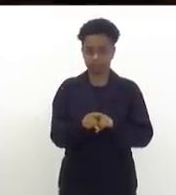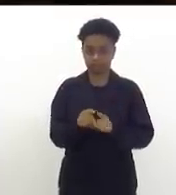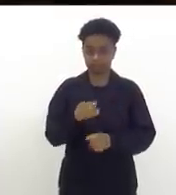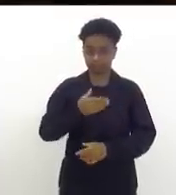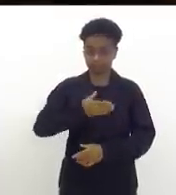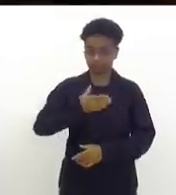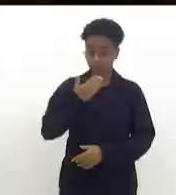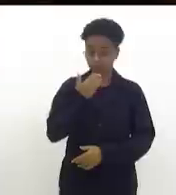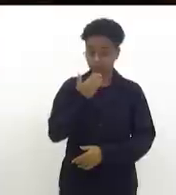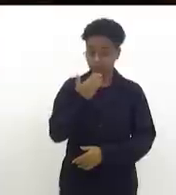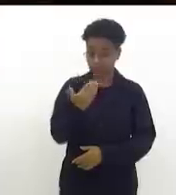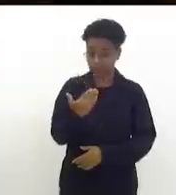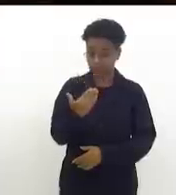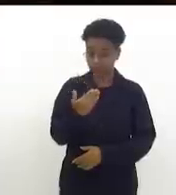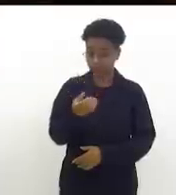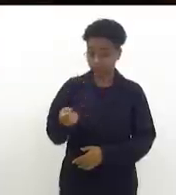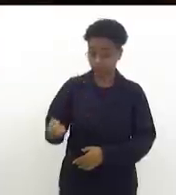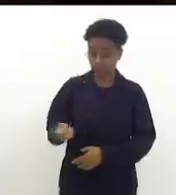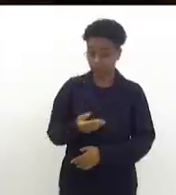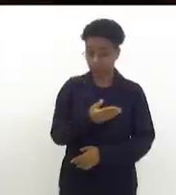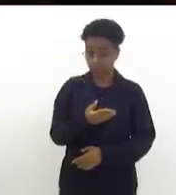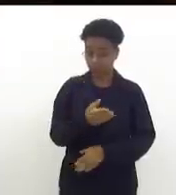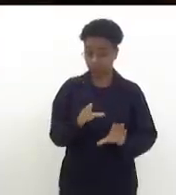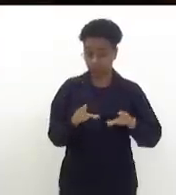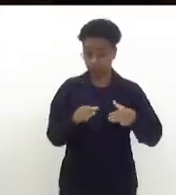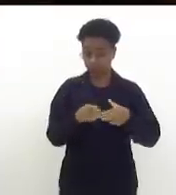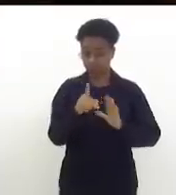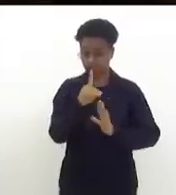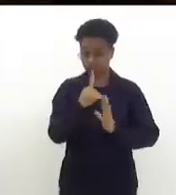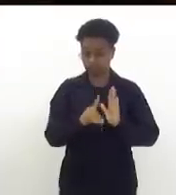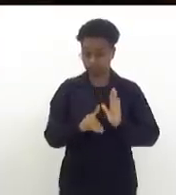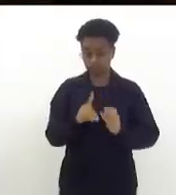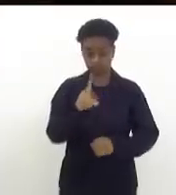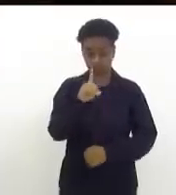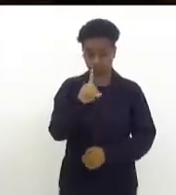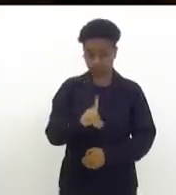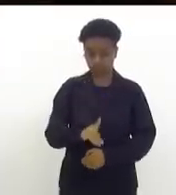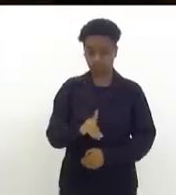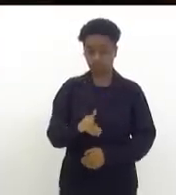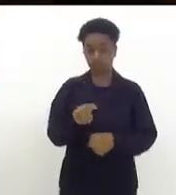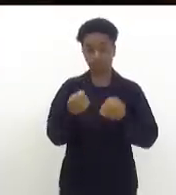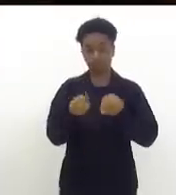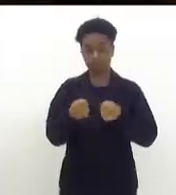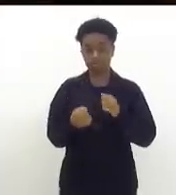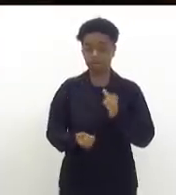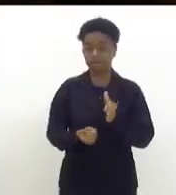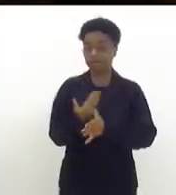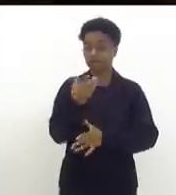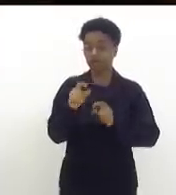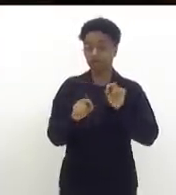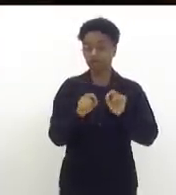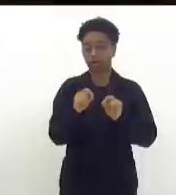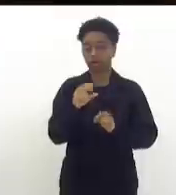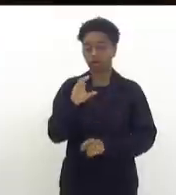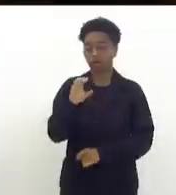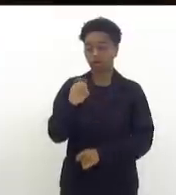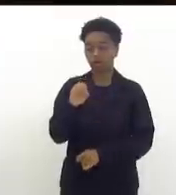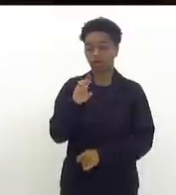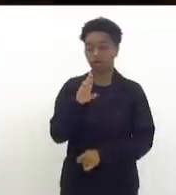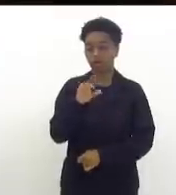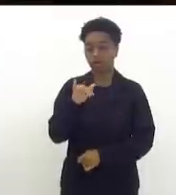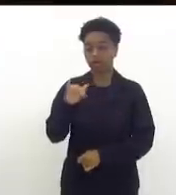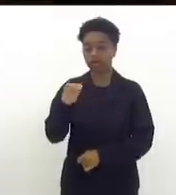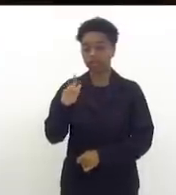a nova diretoria que se uma corregedoria específica